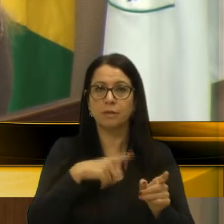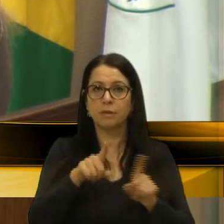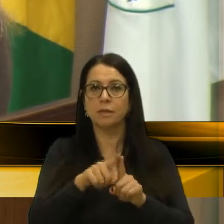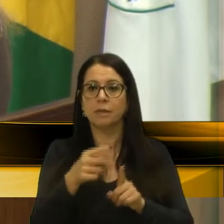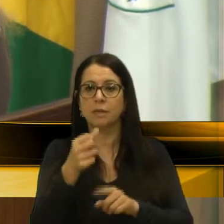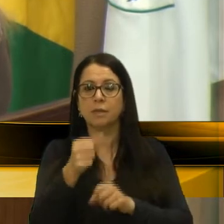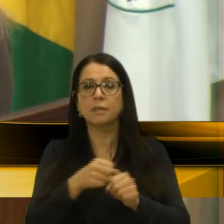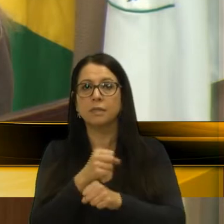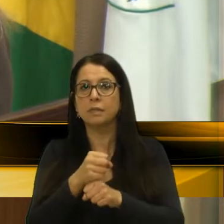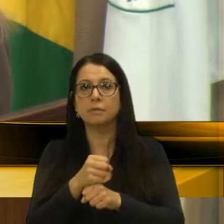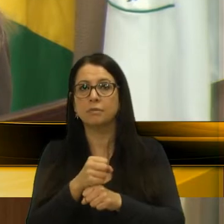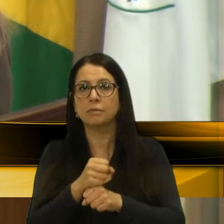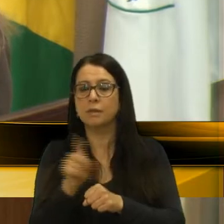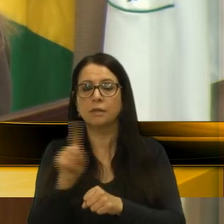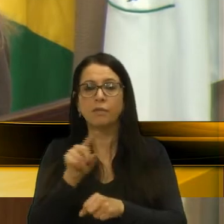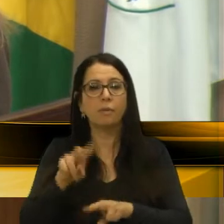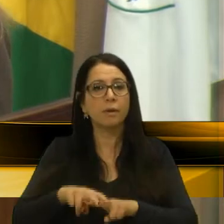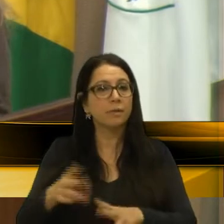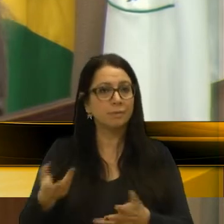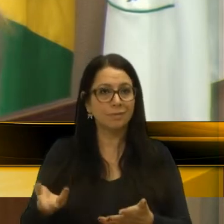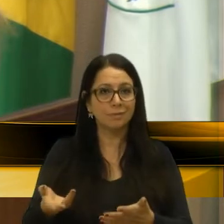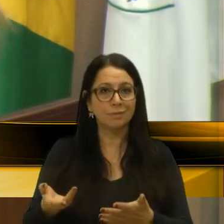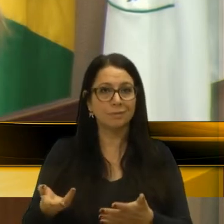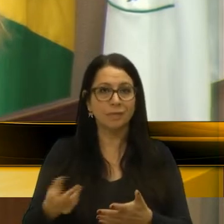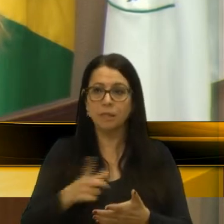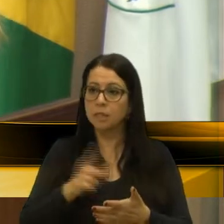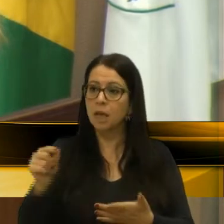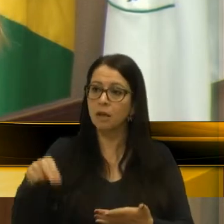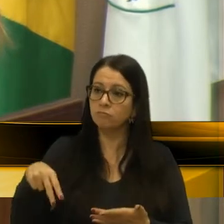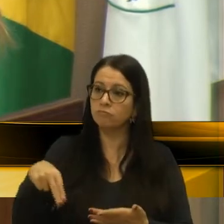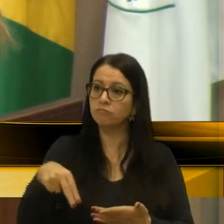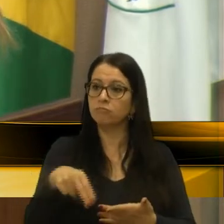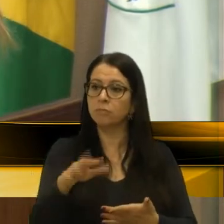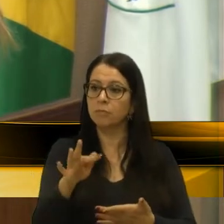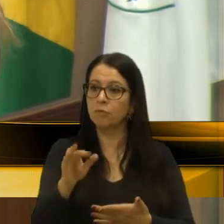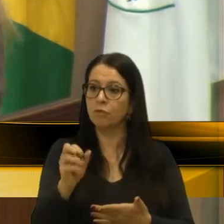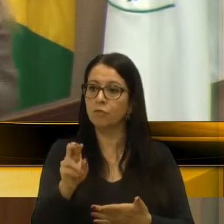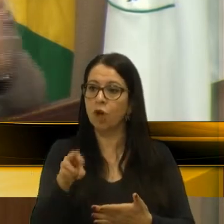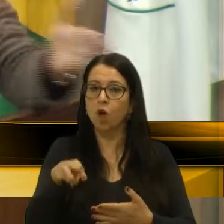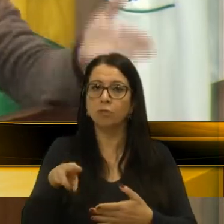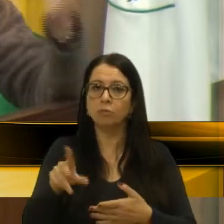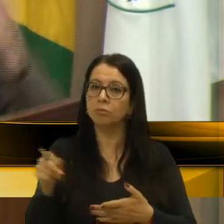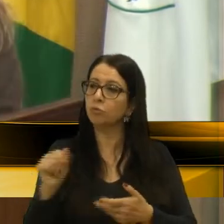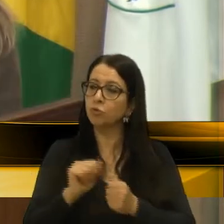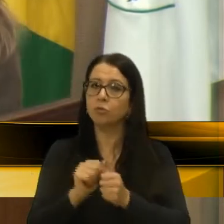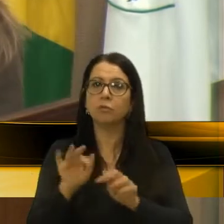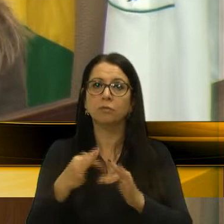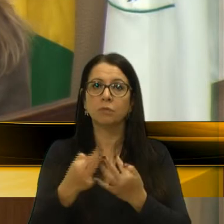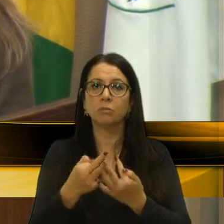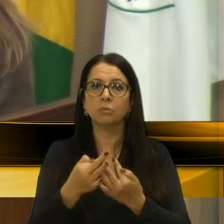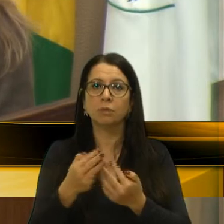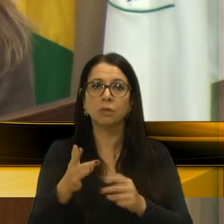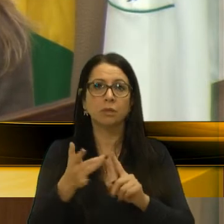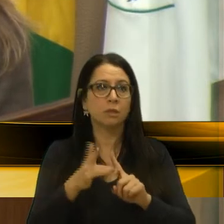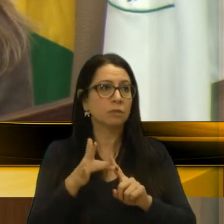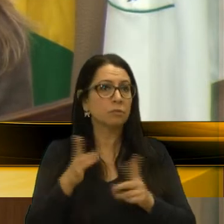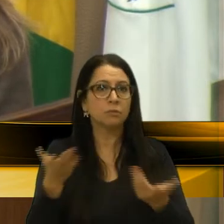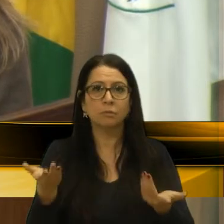6 anos. Ele não vai preso. Ele sai caminhando do fórum junto com os familiares das